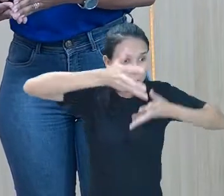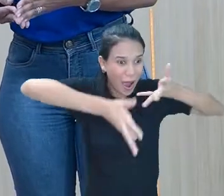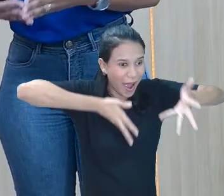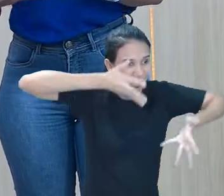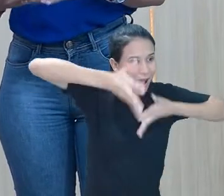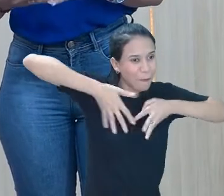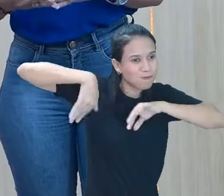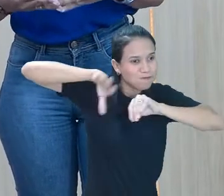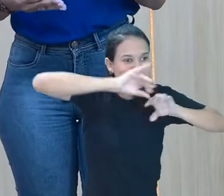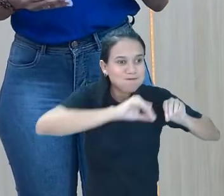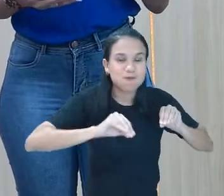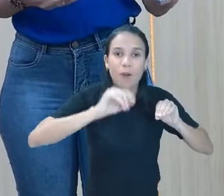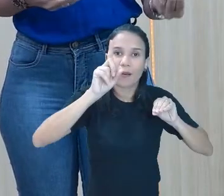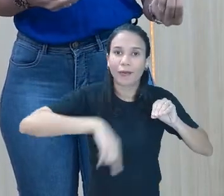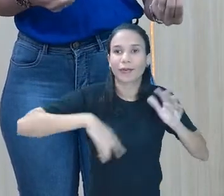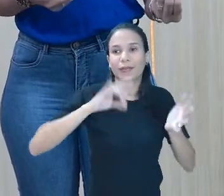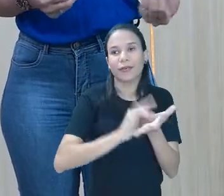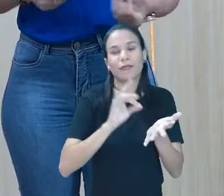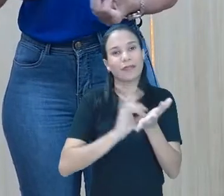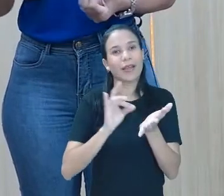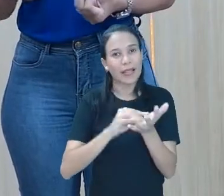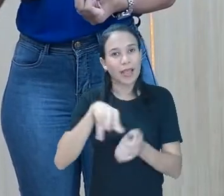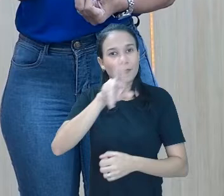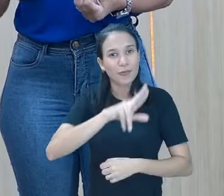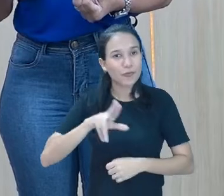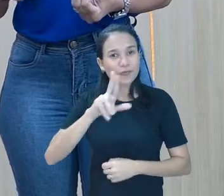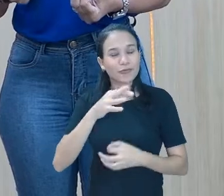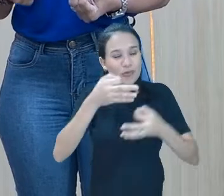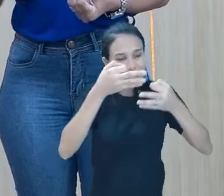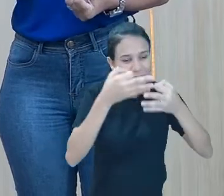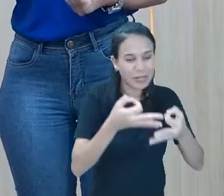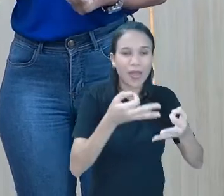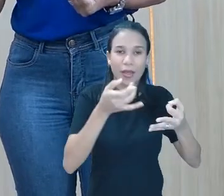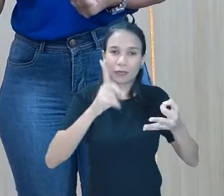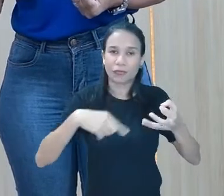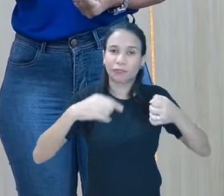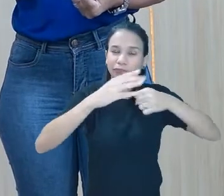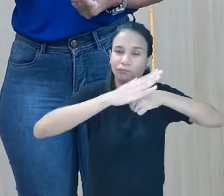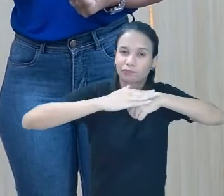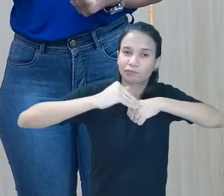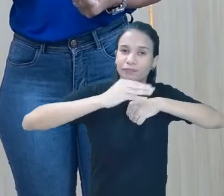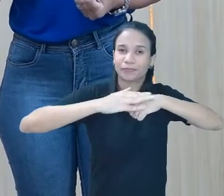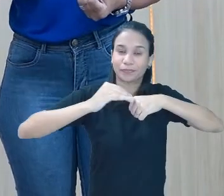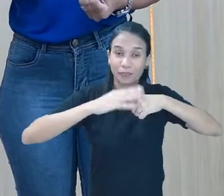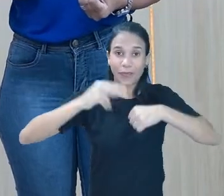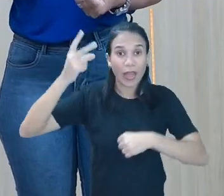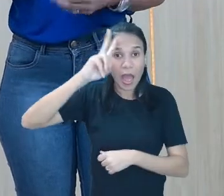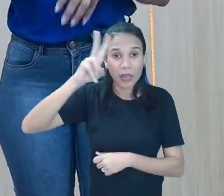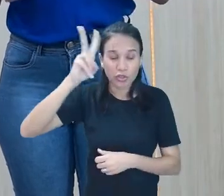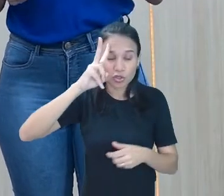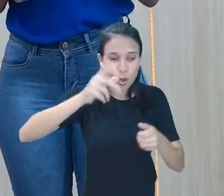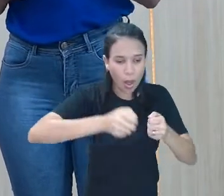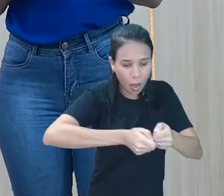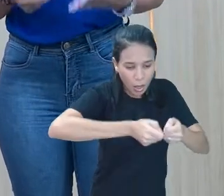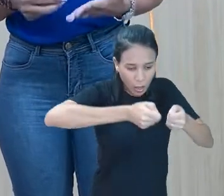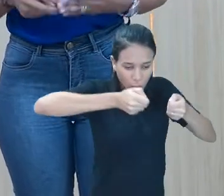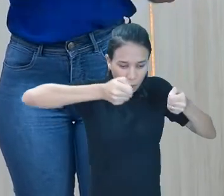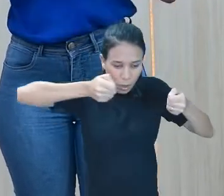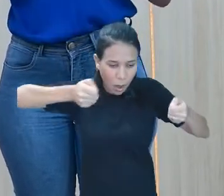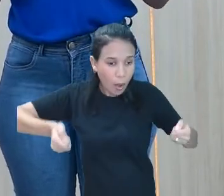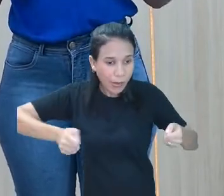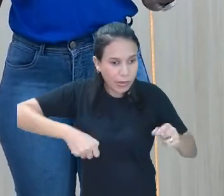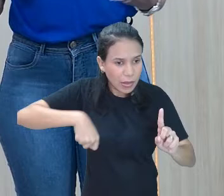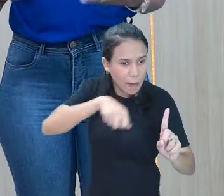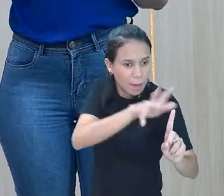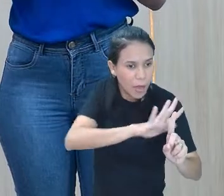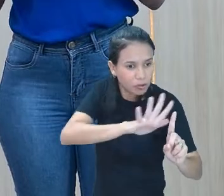a contação de história é uma atividade afetiva, o quanto a história trazida, evidenciada a partir dos seus